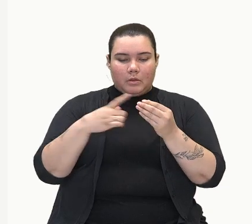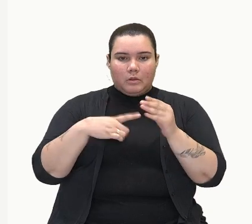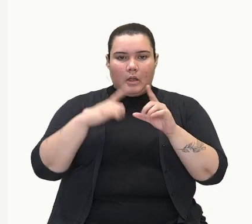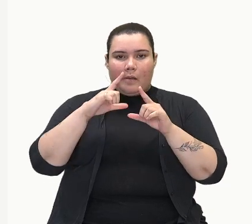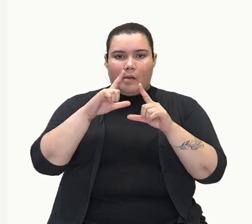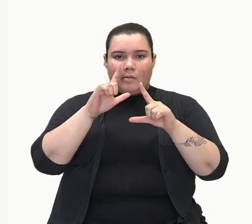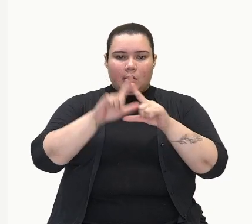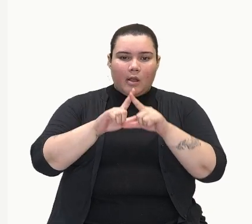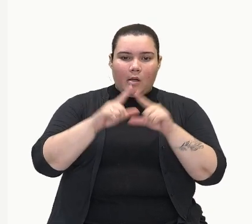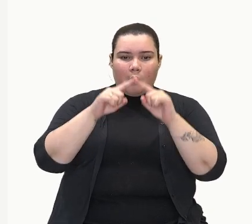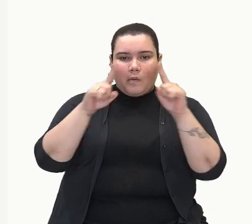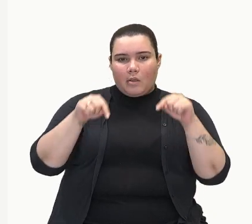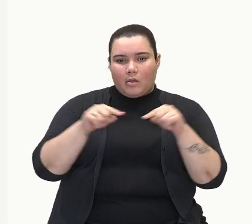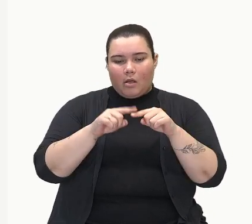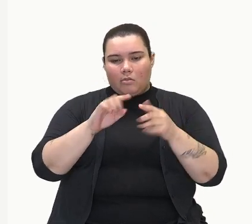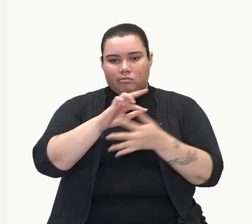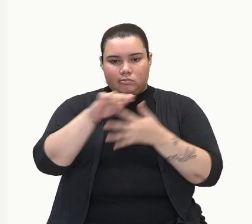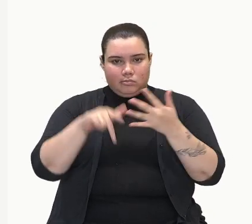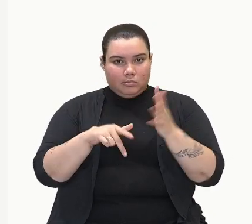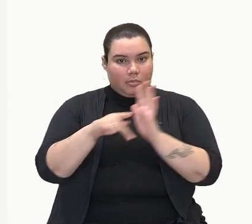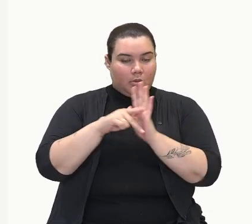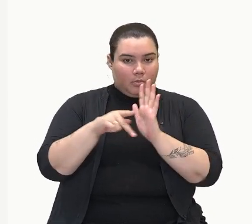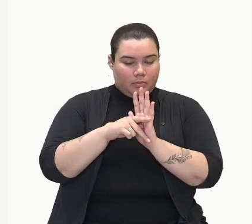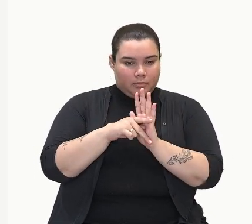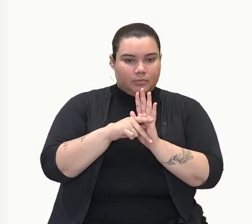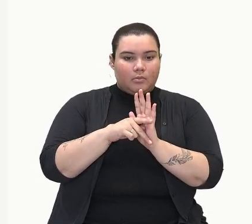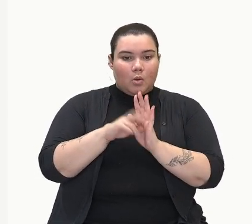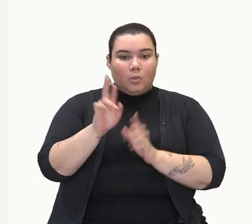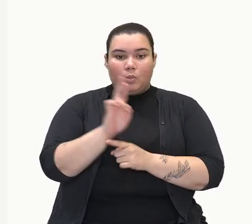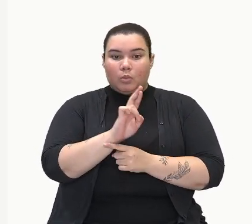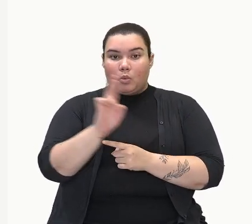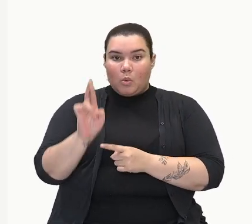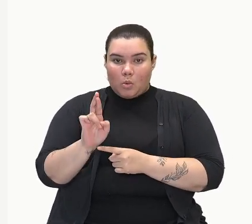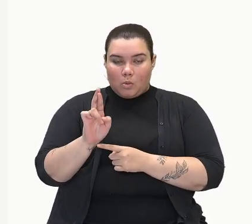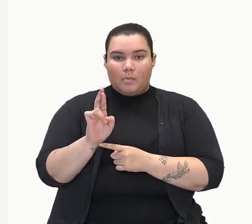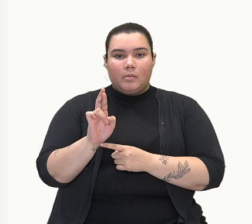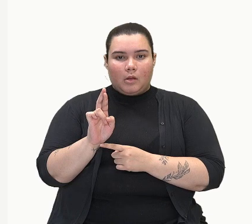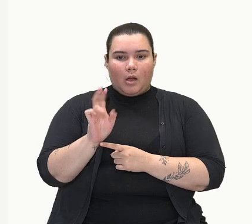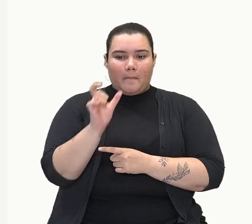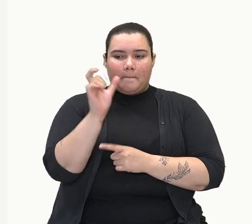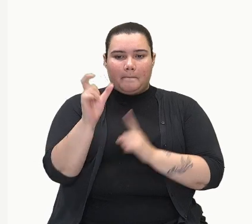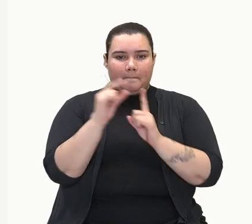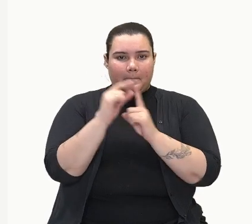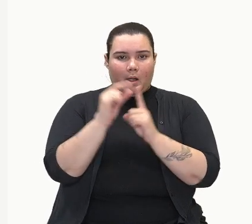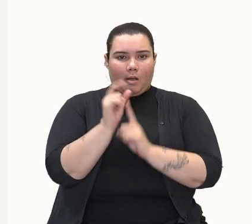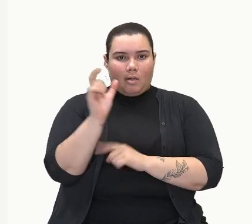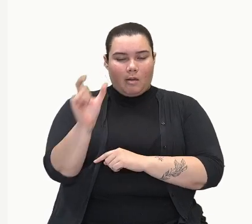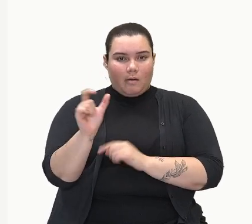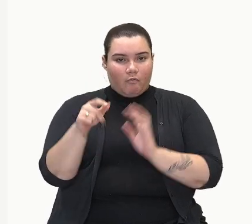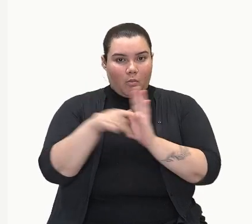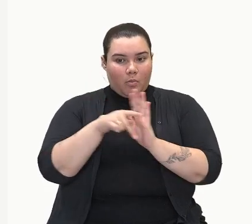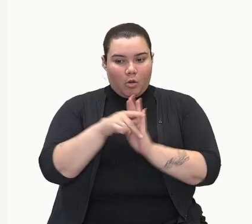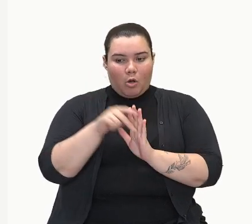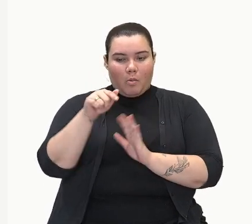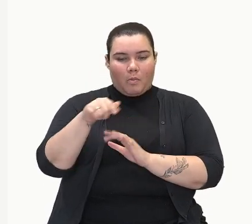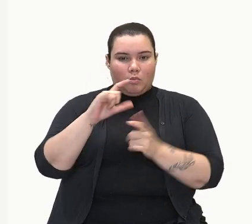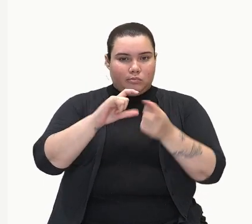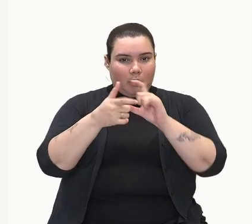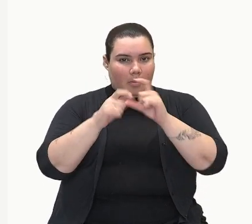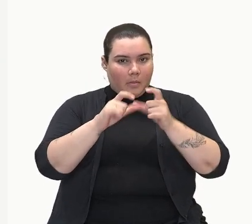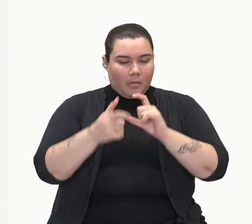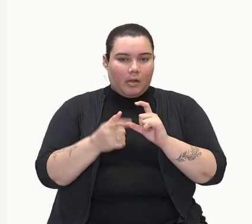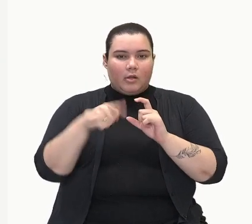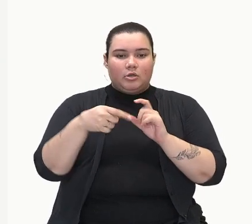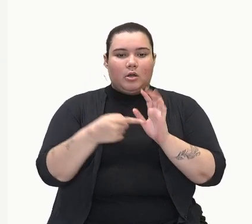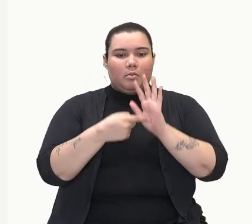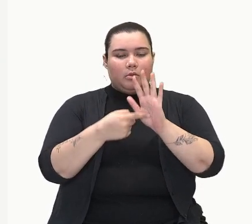face, tá? O próprio nome do poliedro já nos diz a quantidade de faces, né?